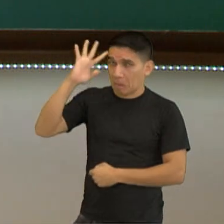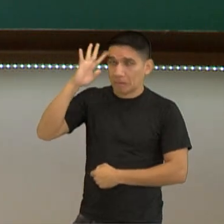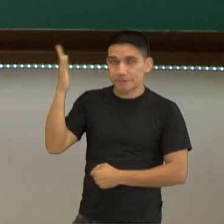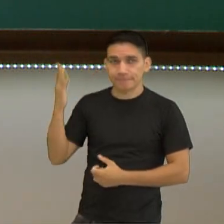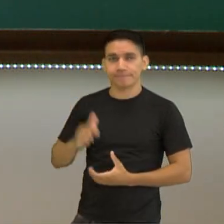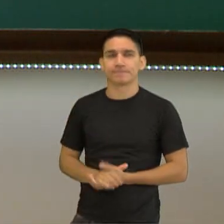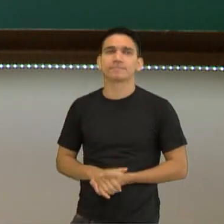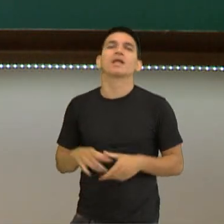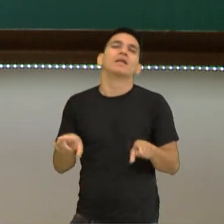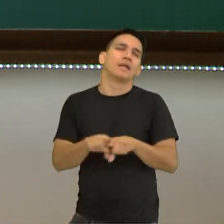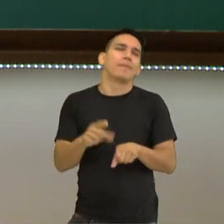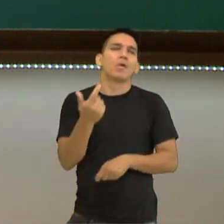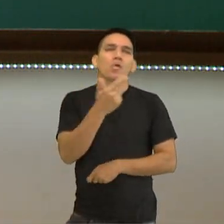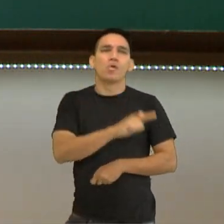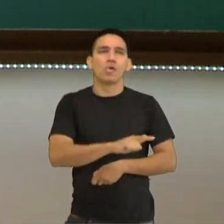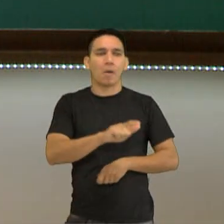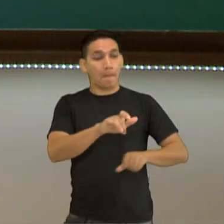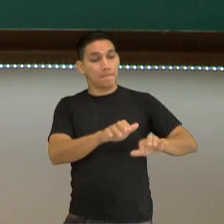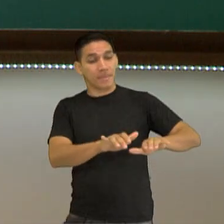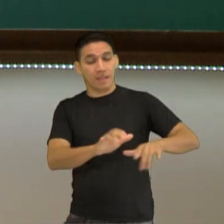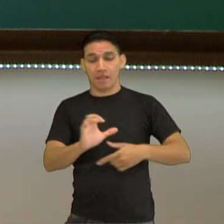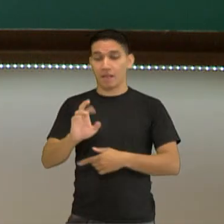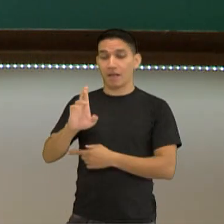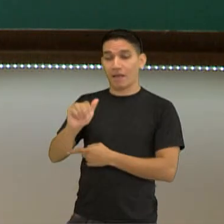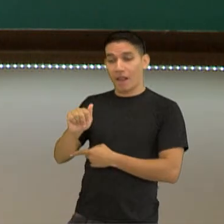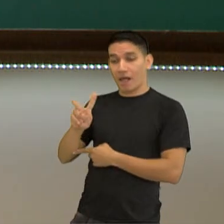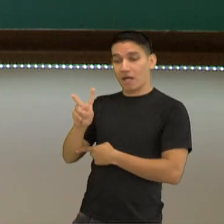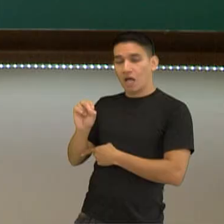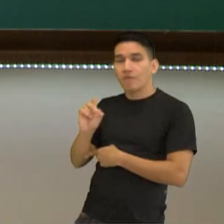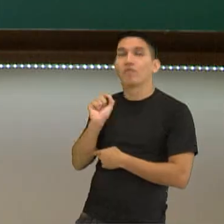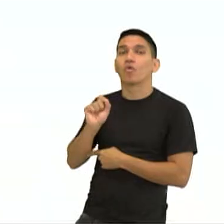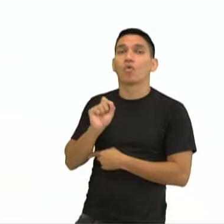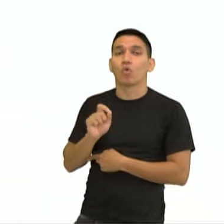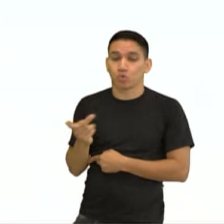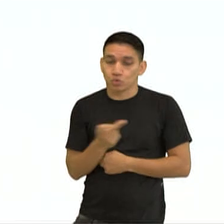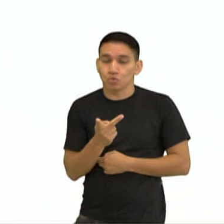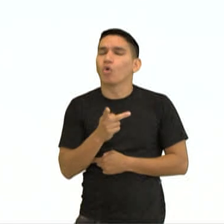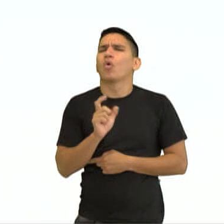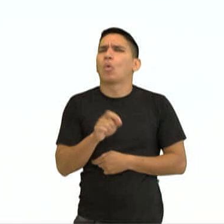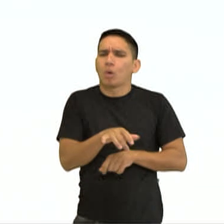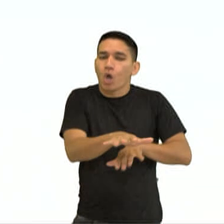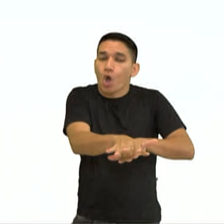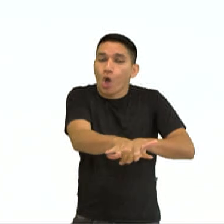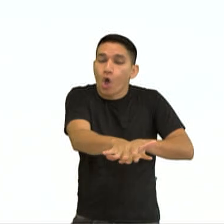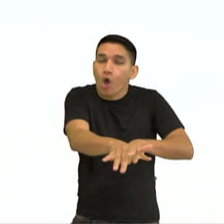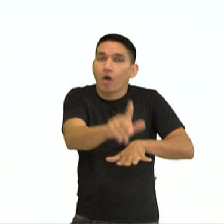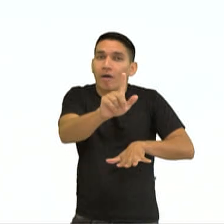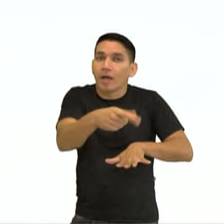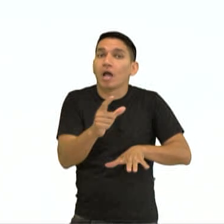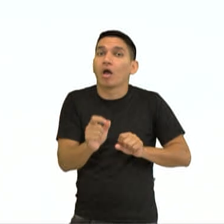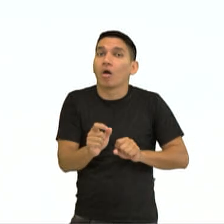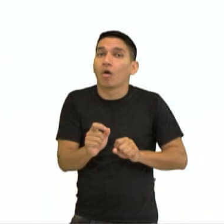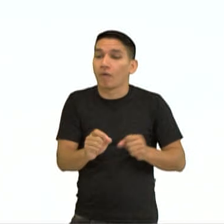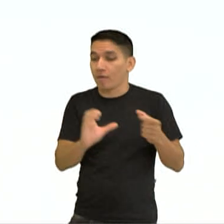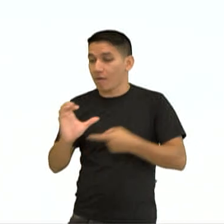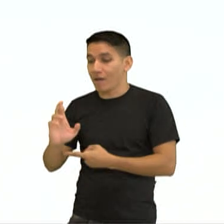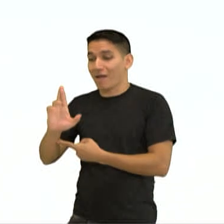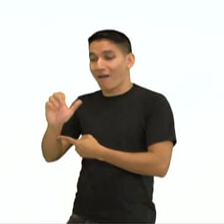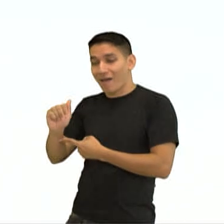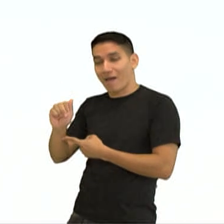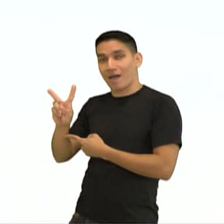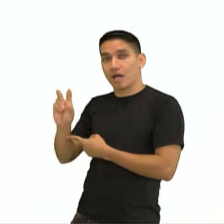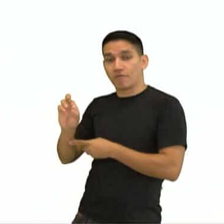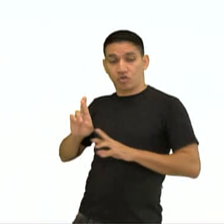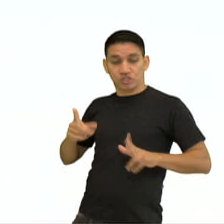E a gente tem o piano e o cravo, que aí são os instrumentos que eles são acionados por corda, mas tem a diferença. Externamente, o cravo difere do